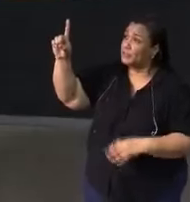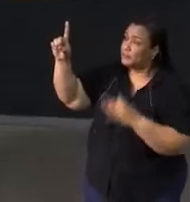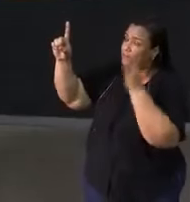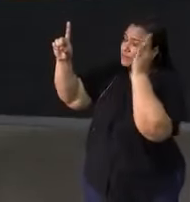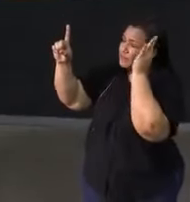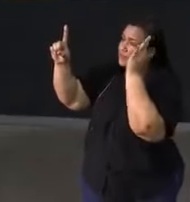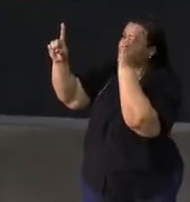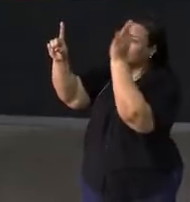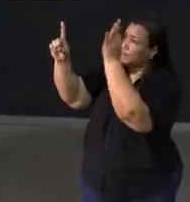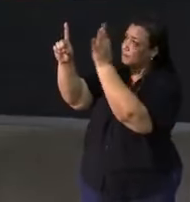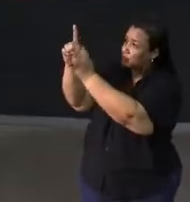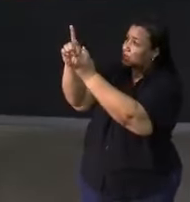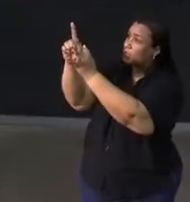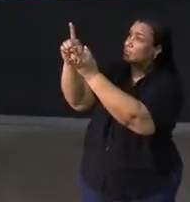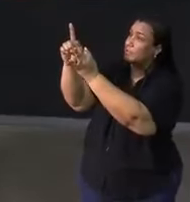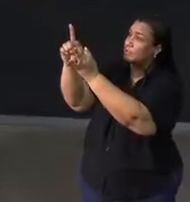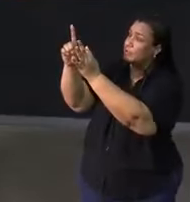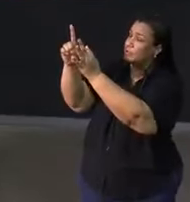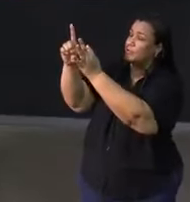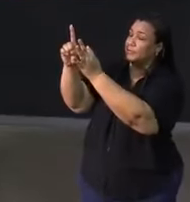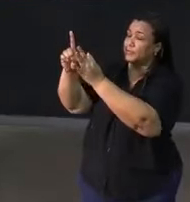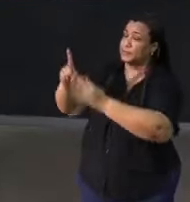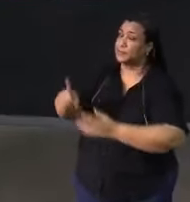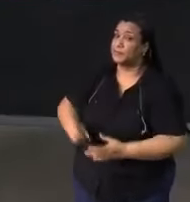fidelidade à sua palavra.